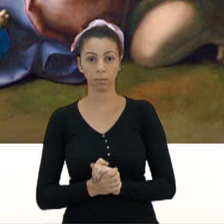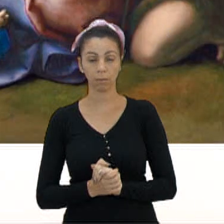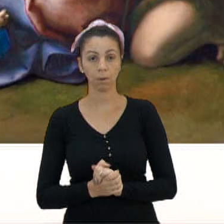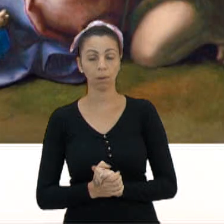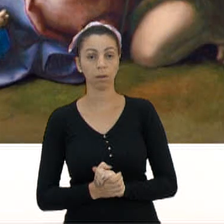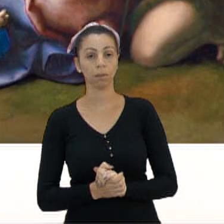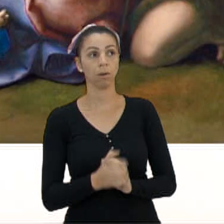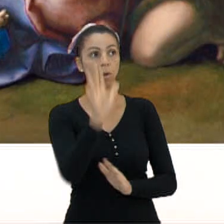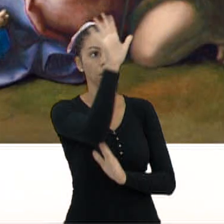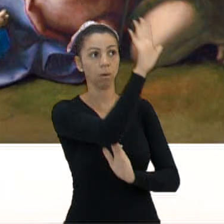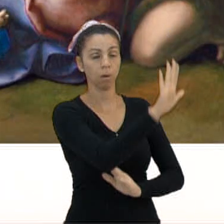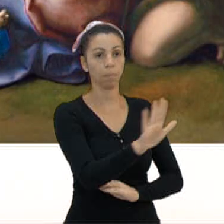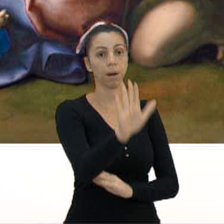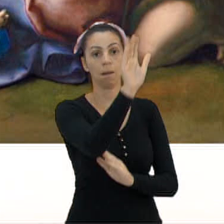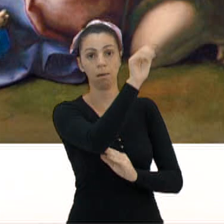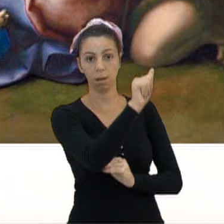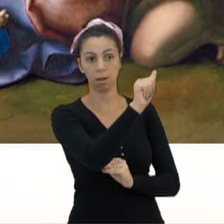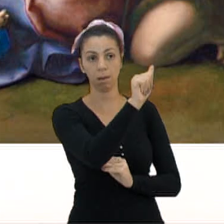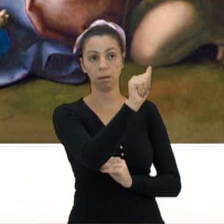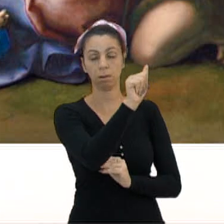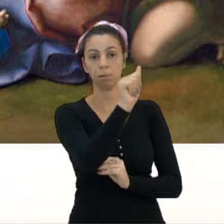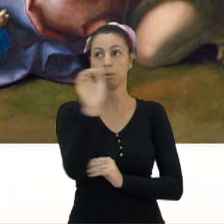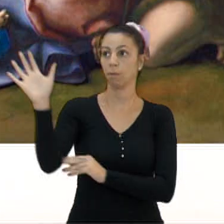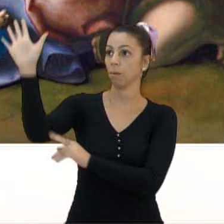Obra A, obra B.